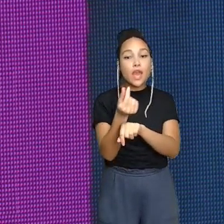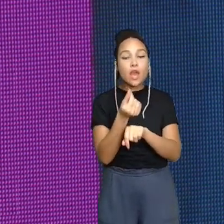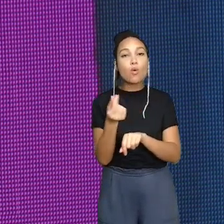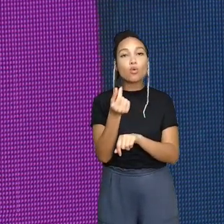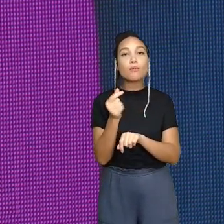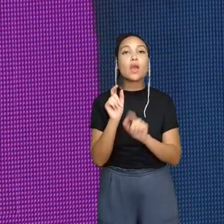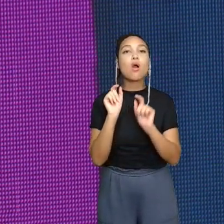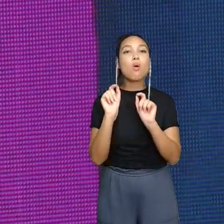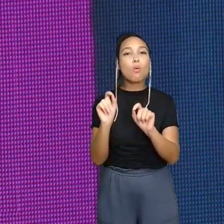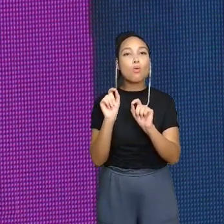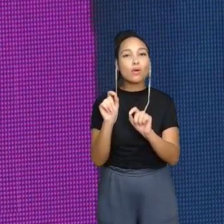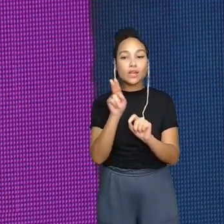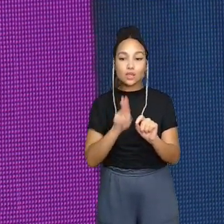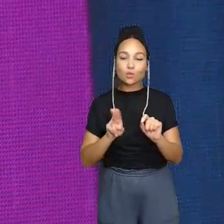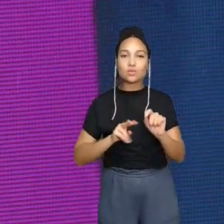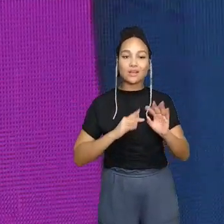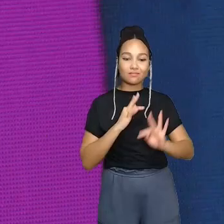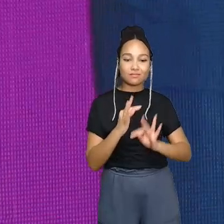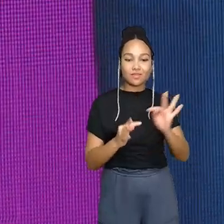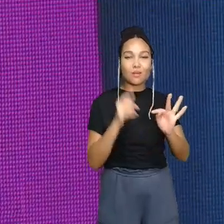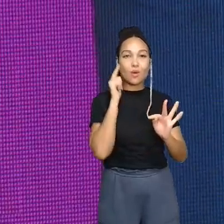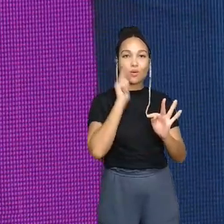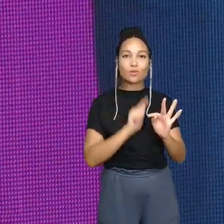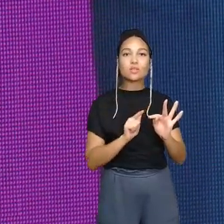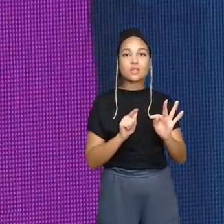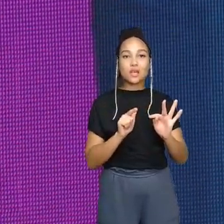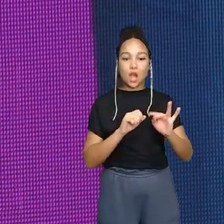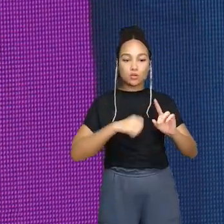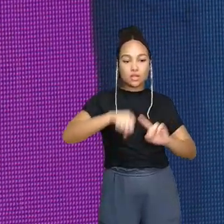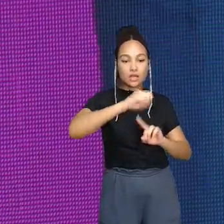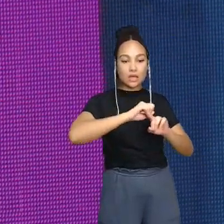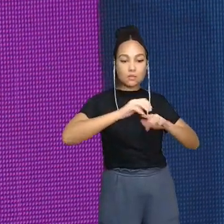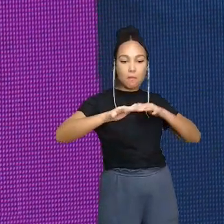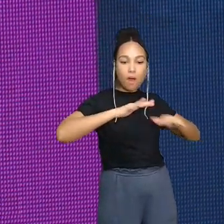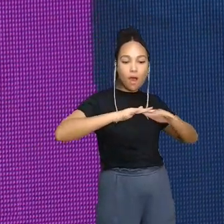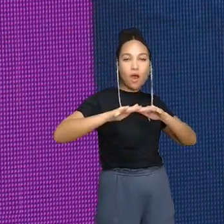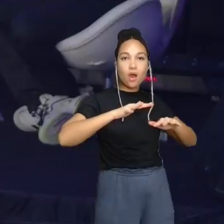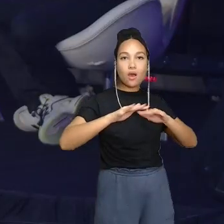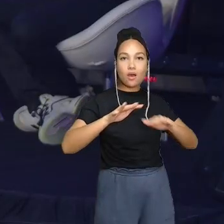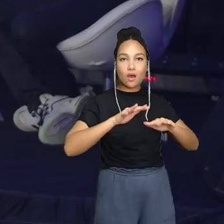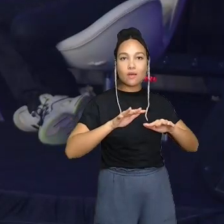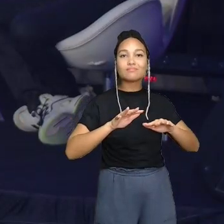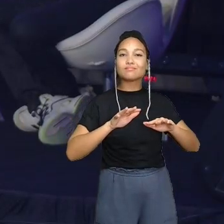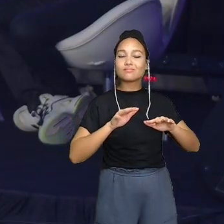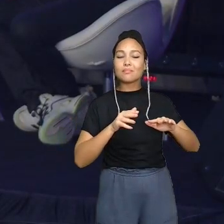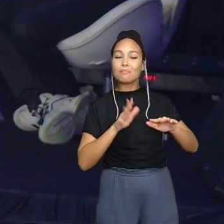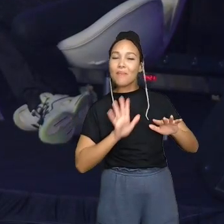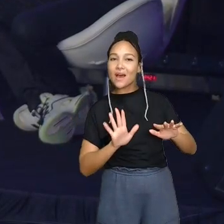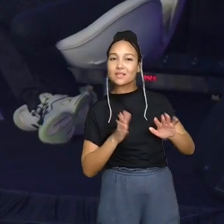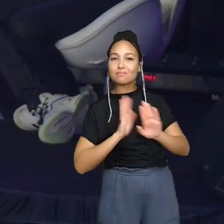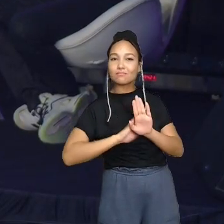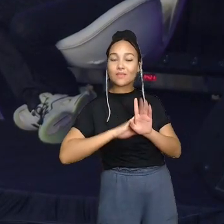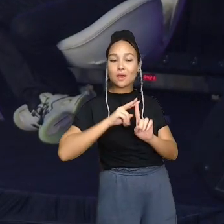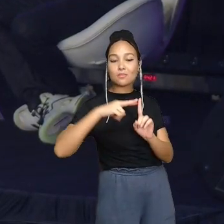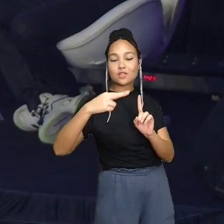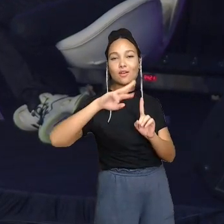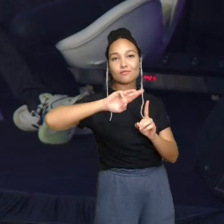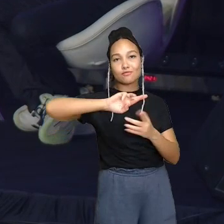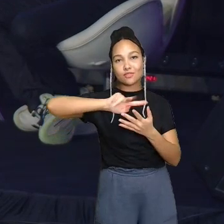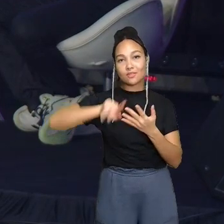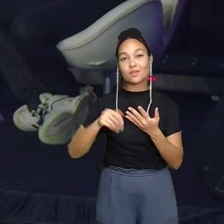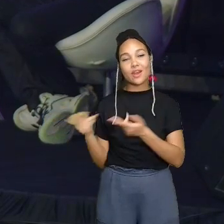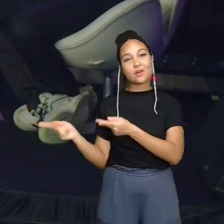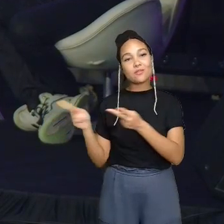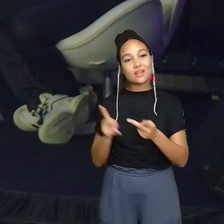que usa a tecnologia para poder movimentar a nossa sociedade por outras perspectivas. Então, eu gostaria de convidar, né, a Luales, o Jean